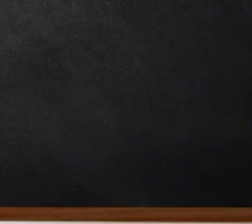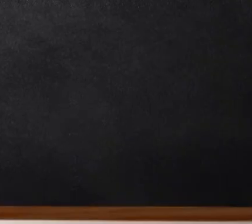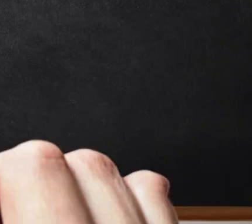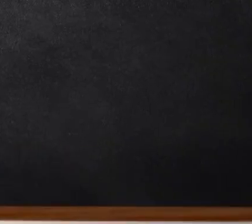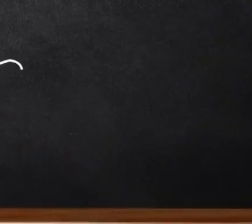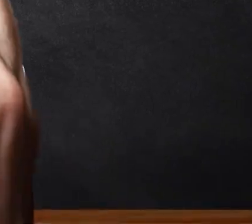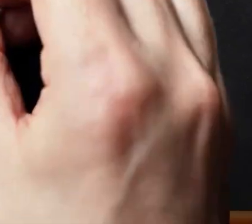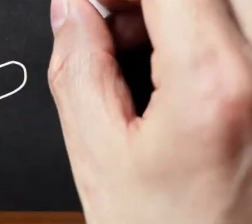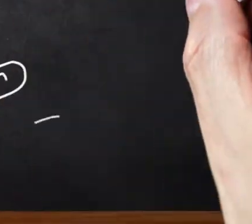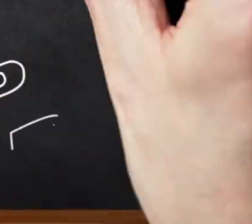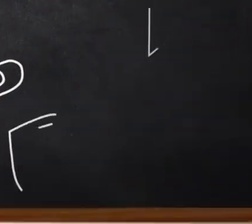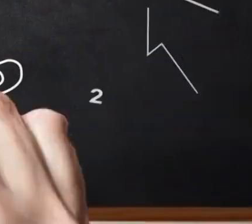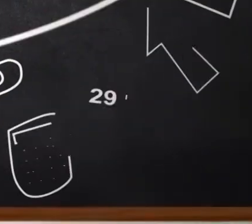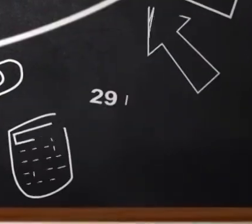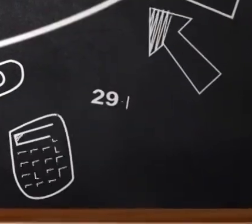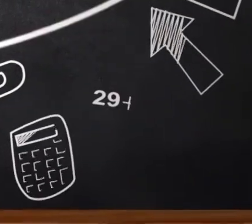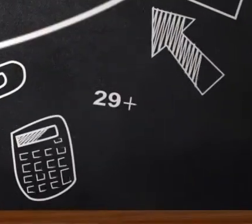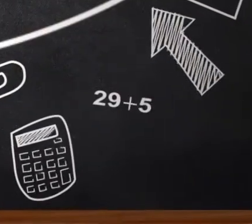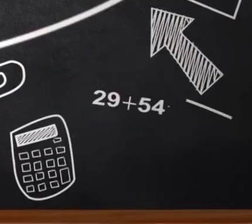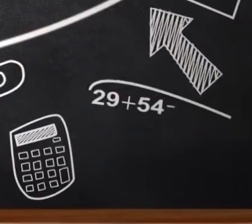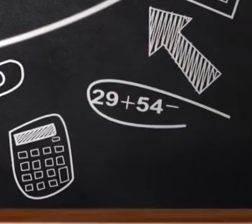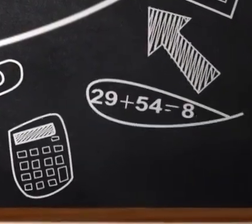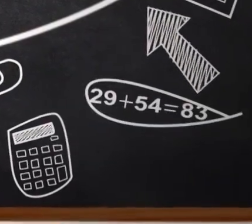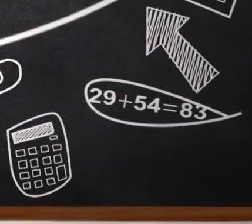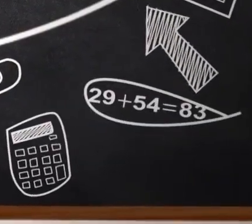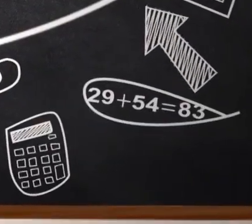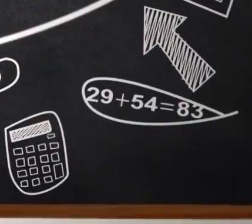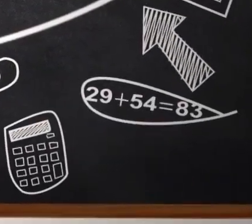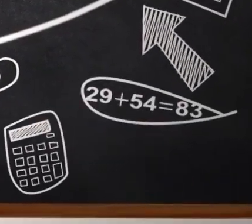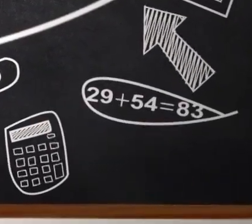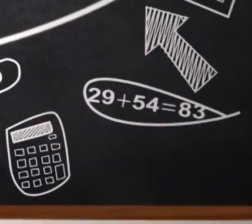E aí E aí